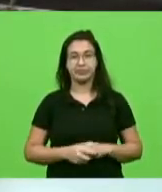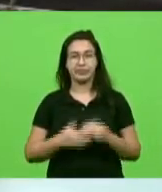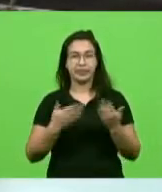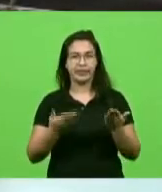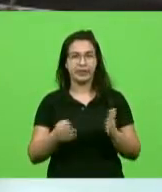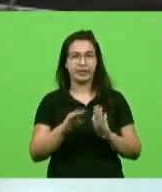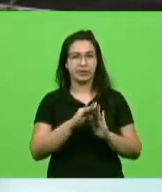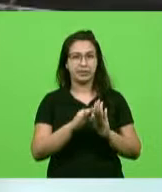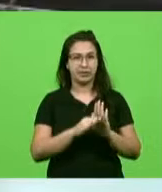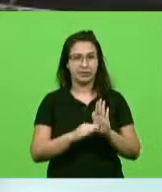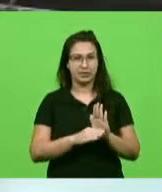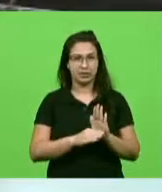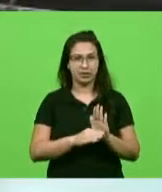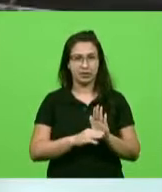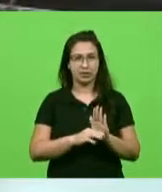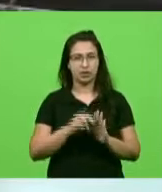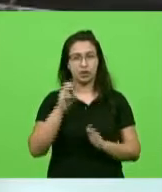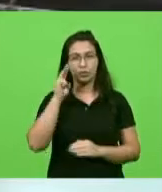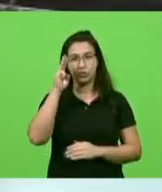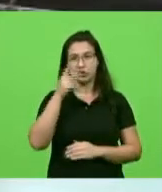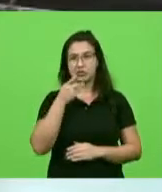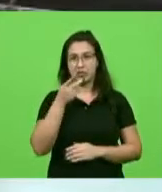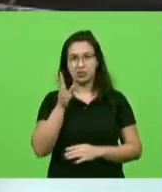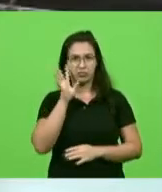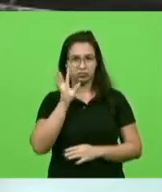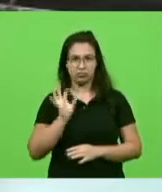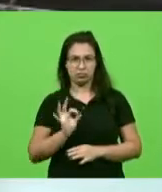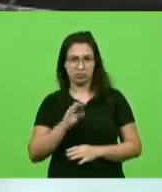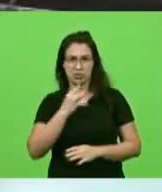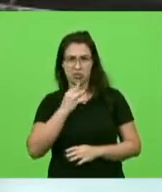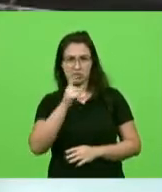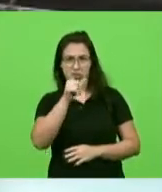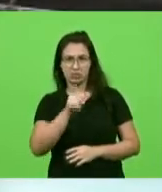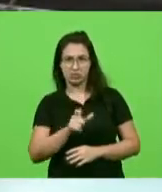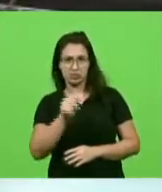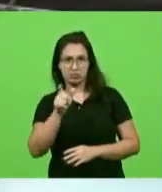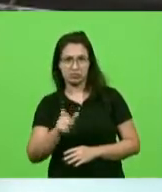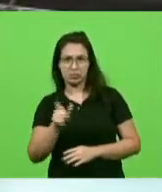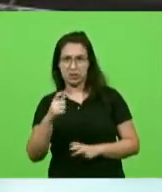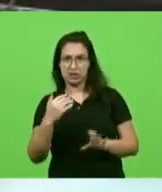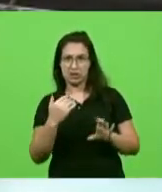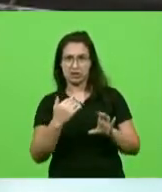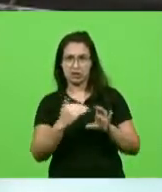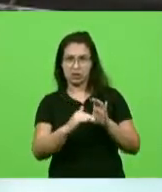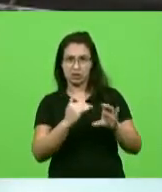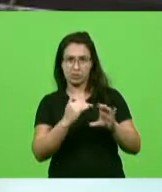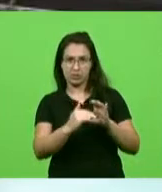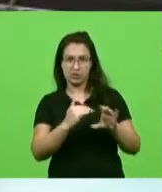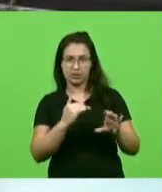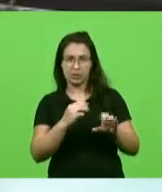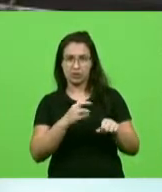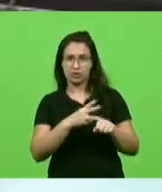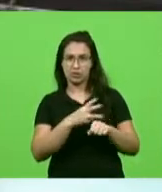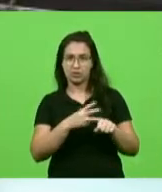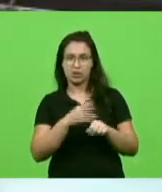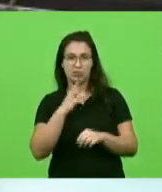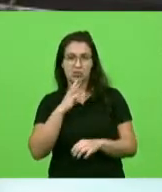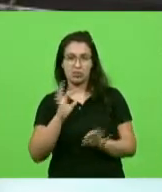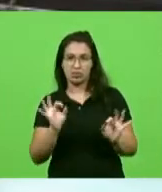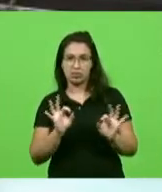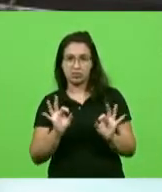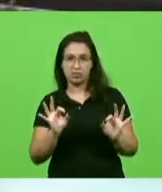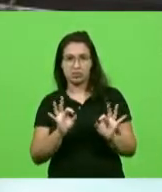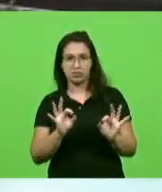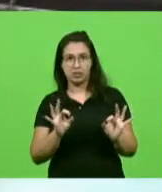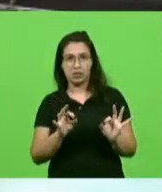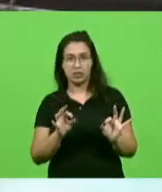mensagens, o governador Carlos Moisés negou conhecer os envolvidos e o teor da conversa, atribuindo o diálogo a, abre